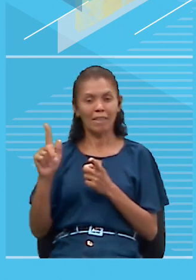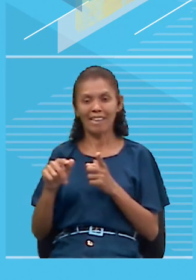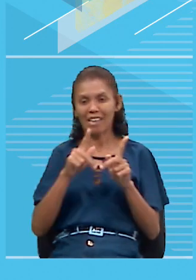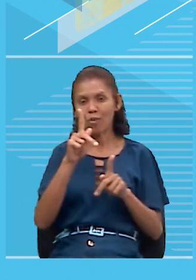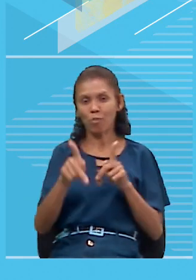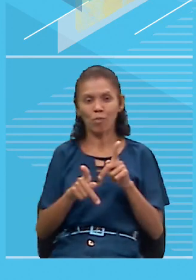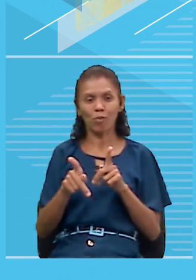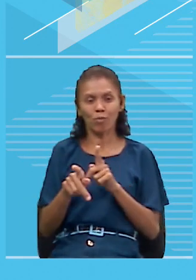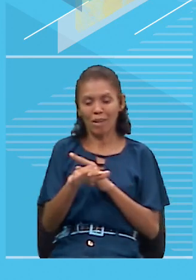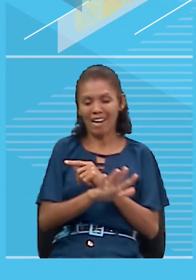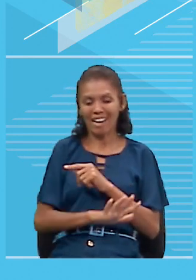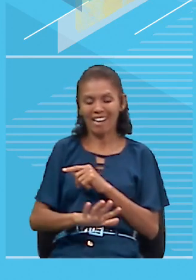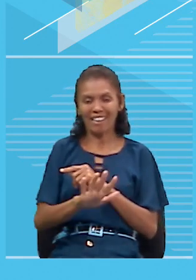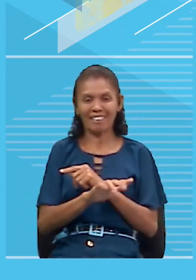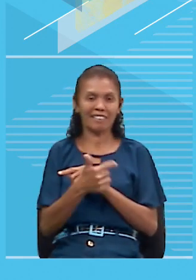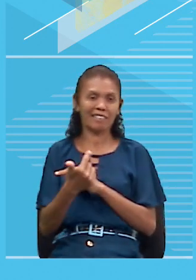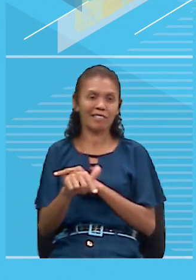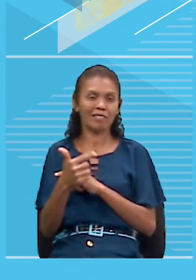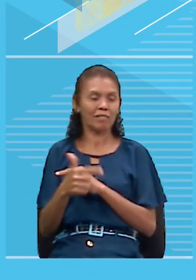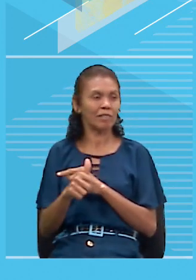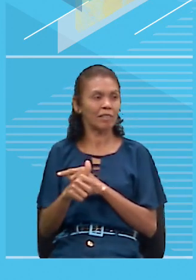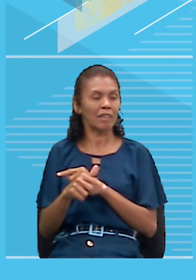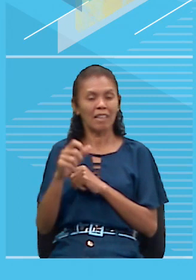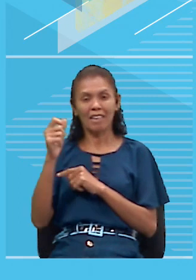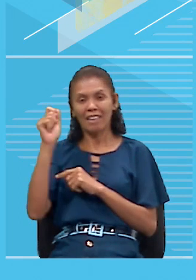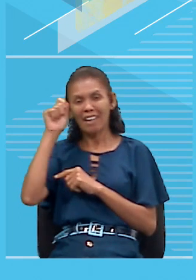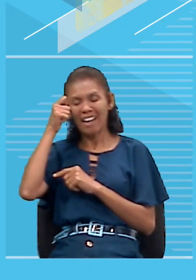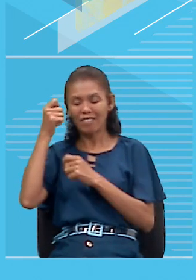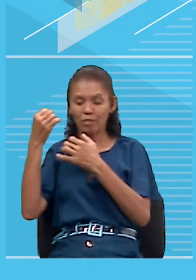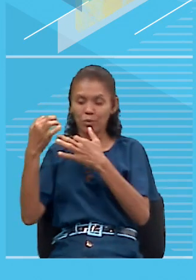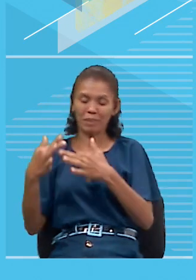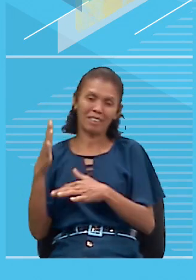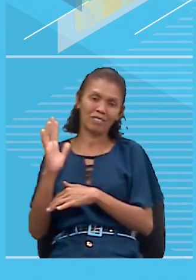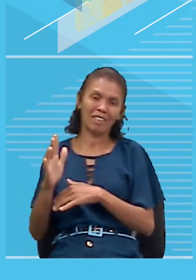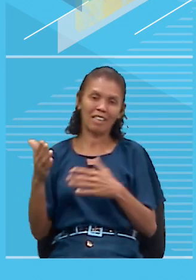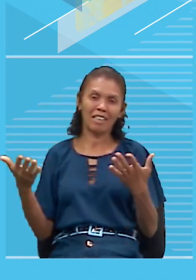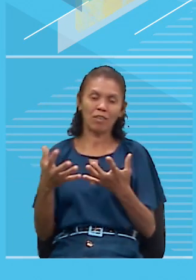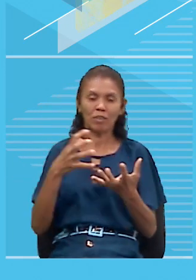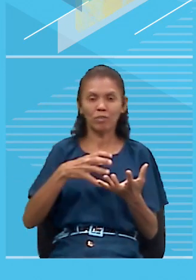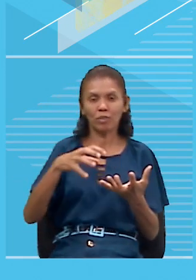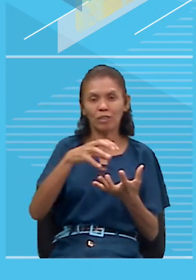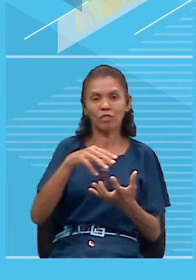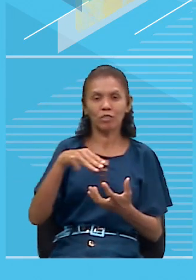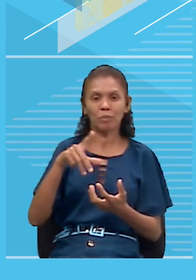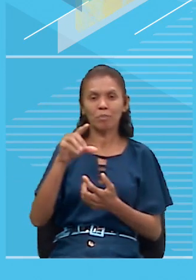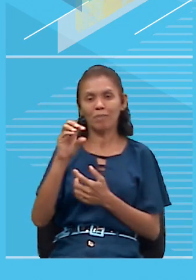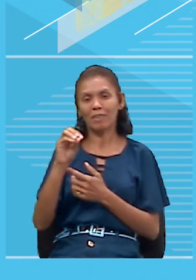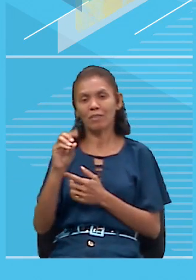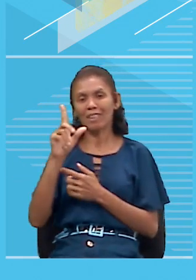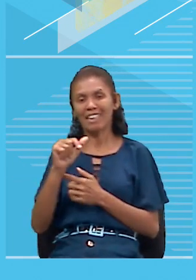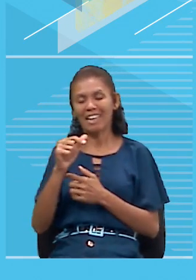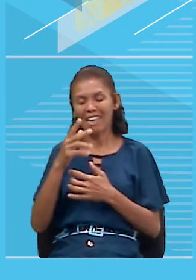tem território galera Professor você falou da África e agora nós estamos aonde nós estamos no Oriente Médio um lugar tranquilo Pacífico